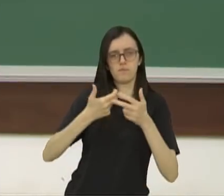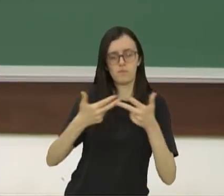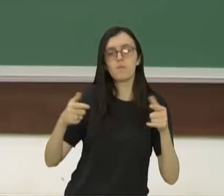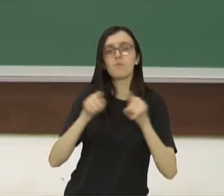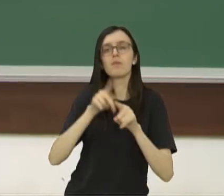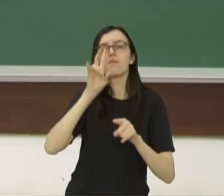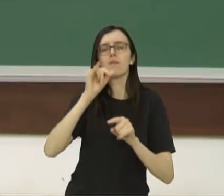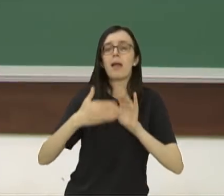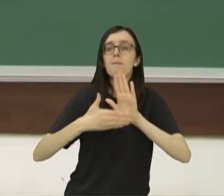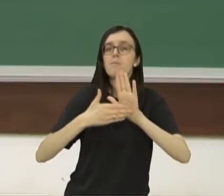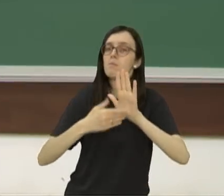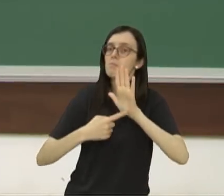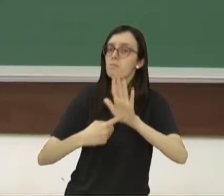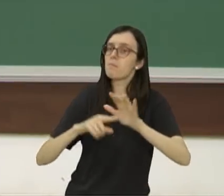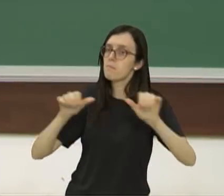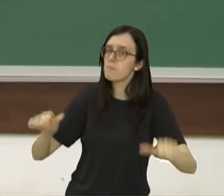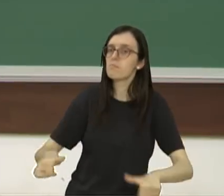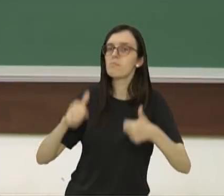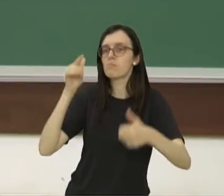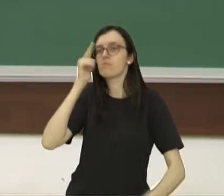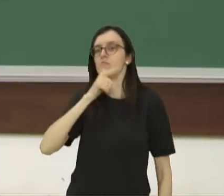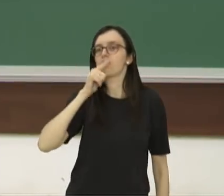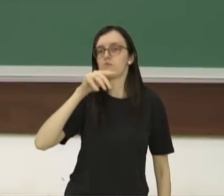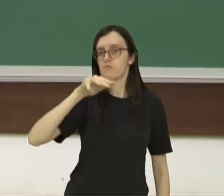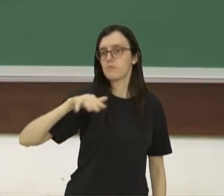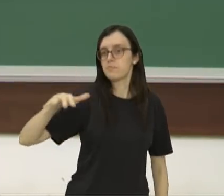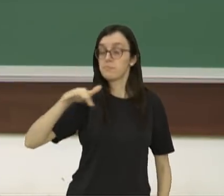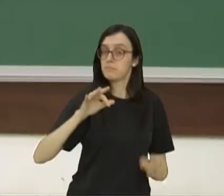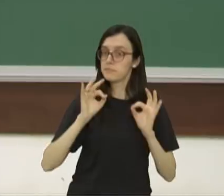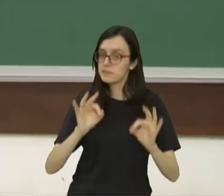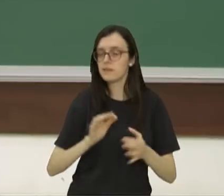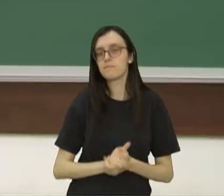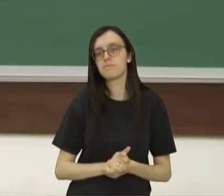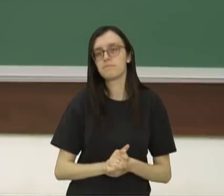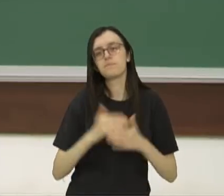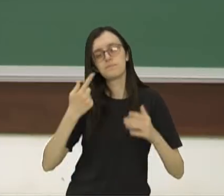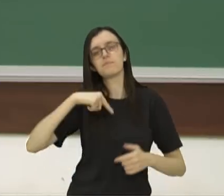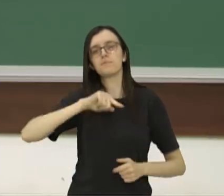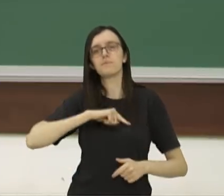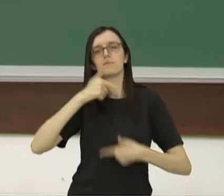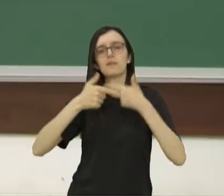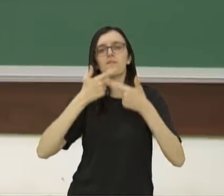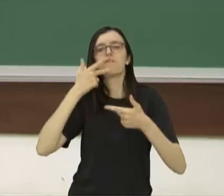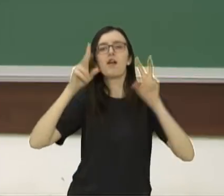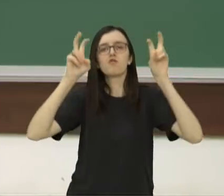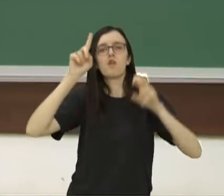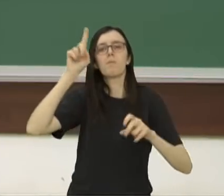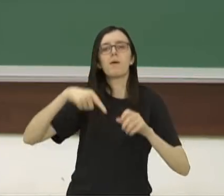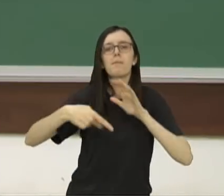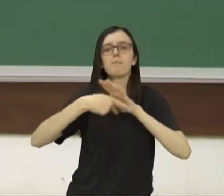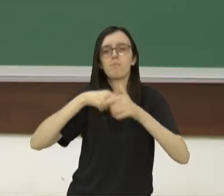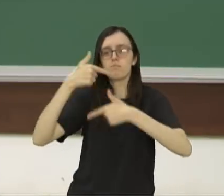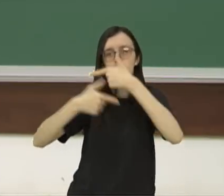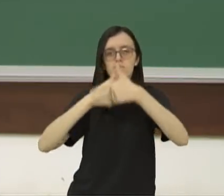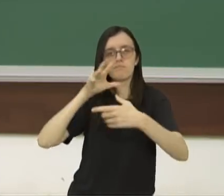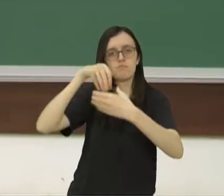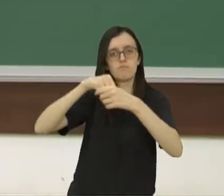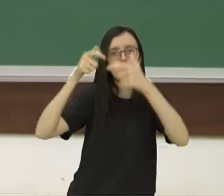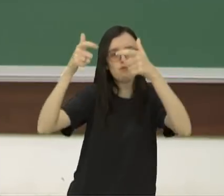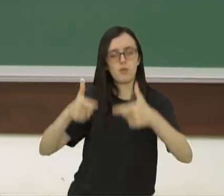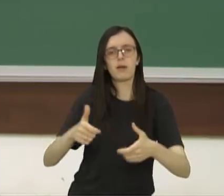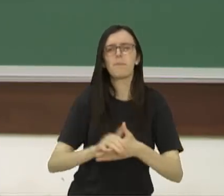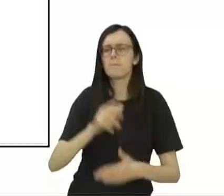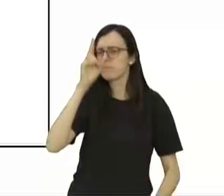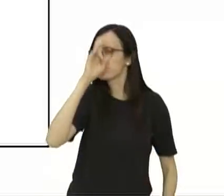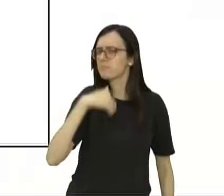vai propor melhorias para esses arranjos, certo? E aí é o que nós chamamos de arranjos produtivos locais. Lembra